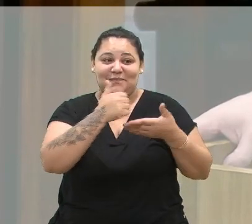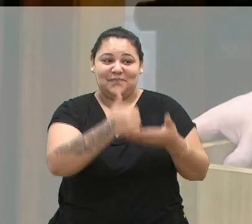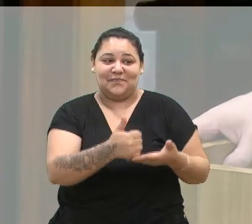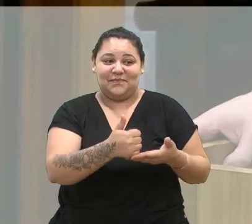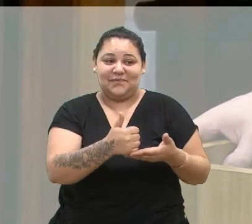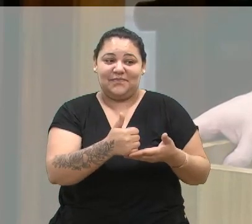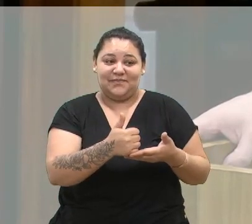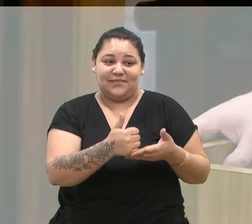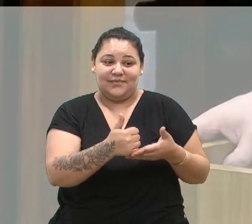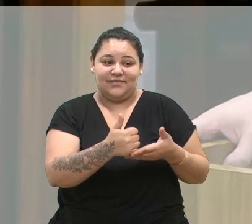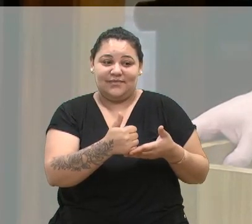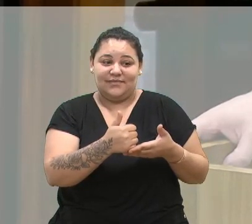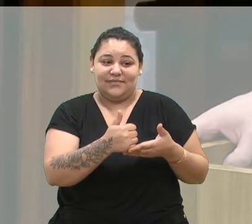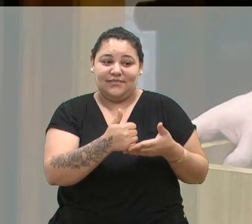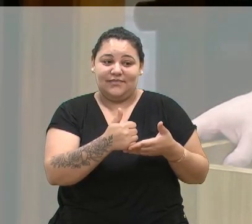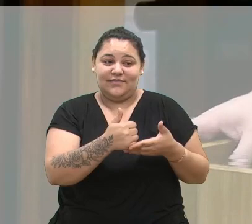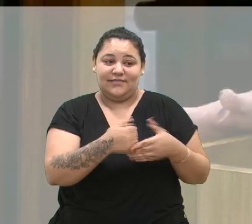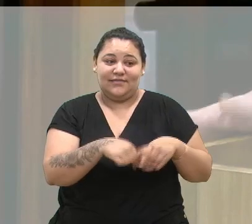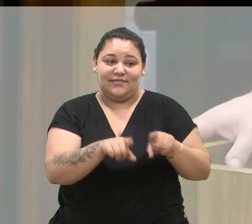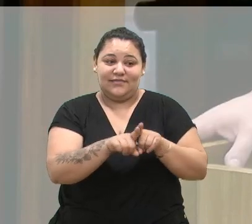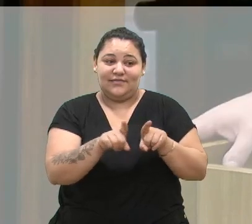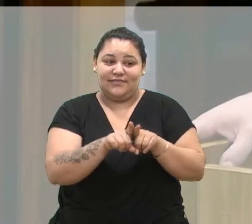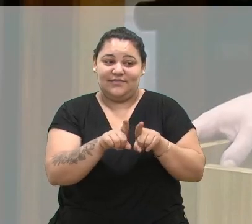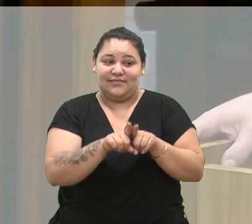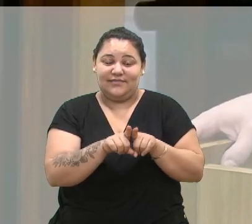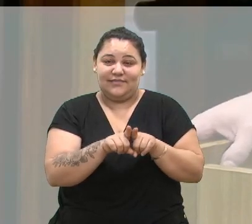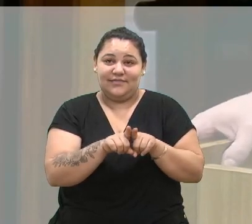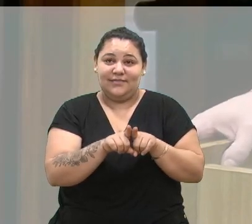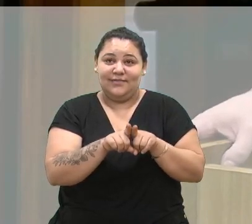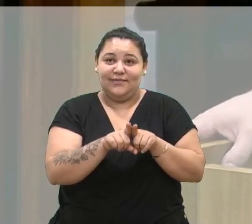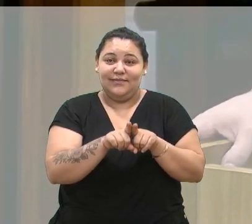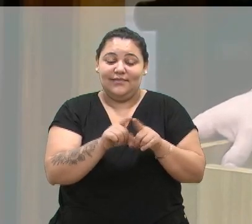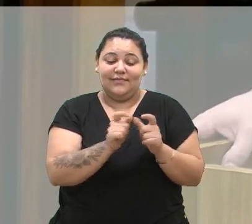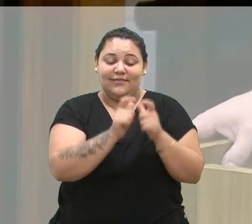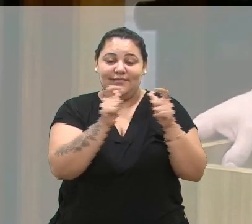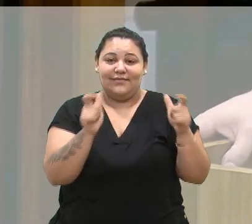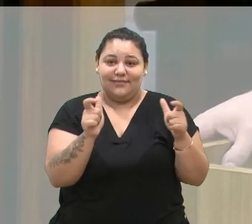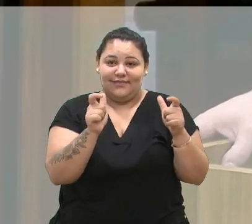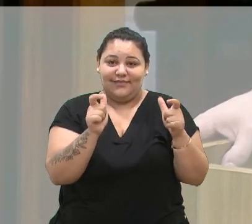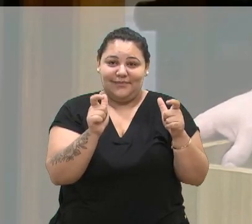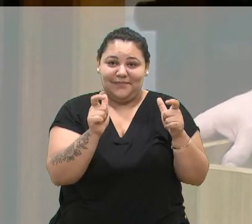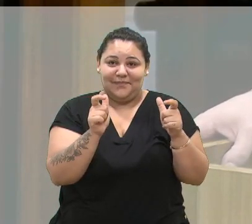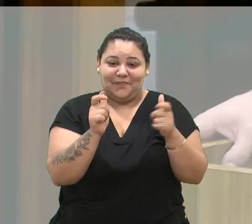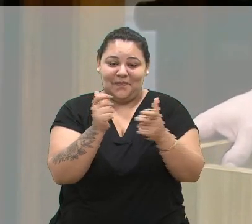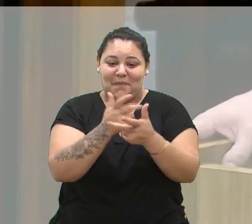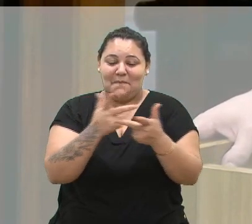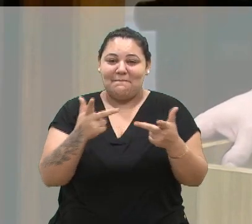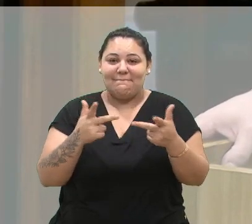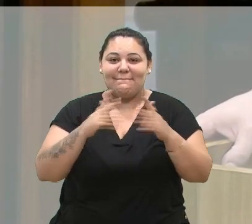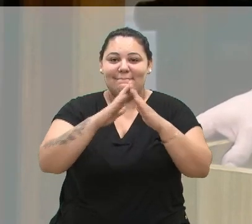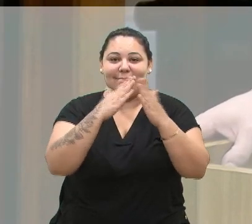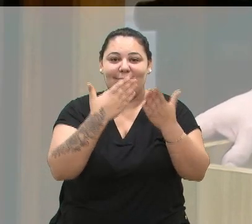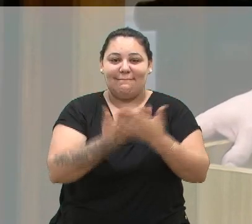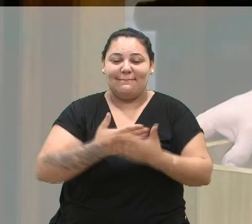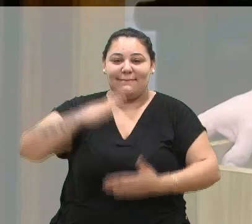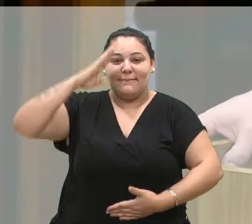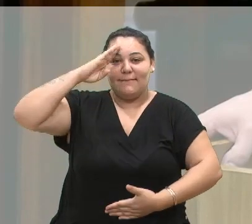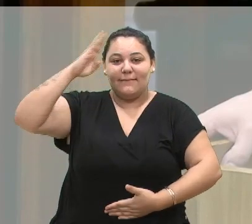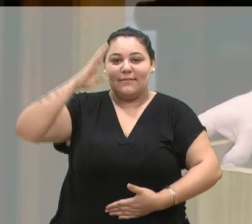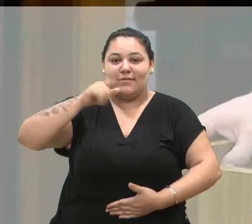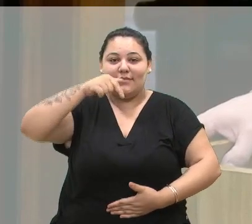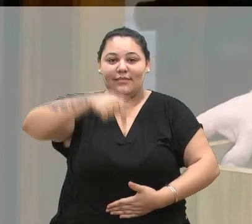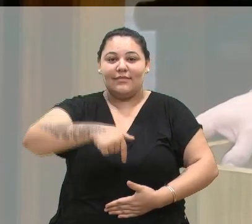mobilização de todas as escolas, ou pelo menos da maioria delas, de todas as escolas cívico-militares do estado do Rio Grande do